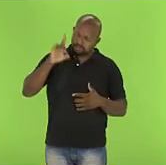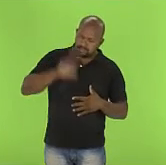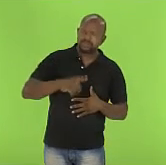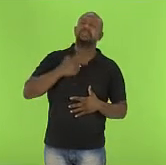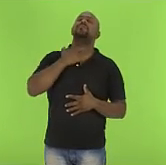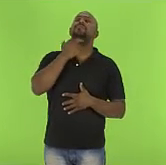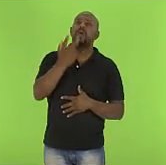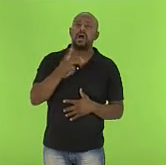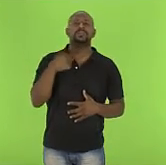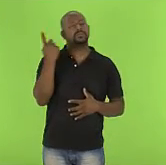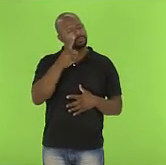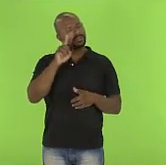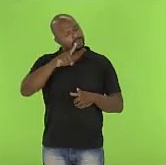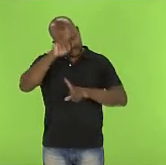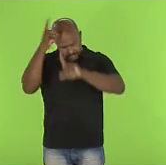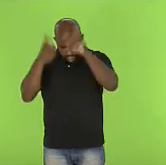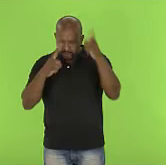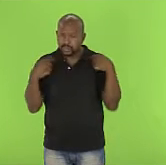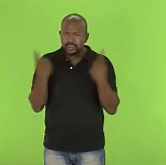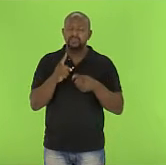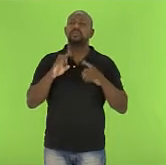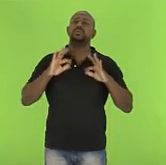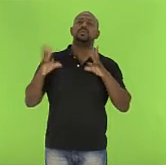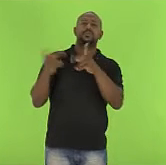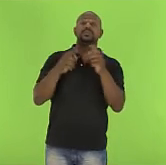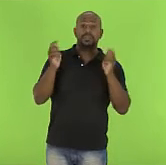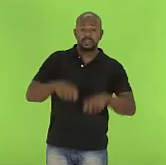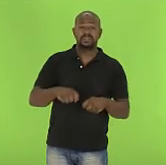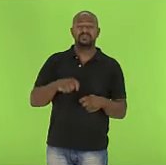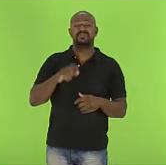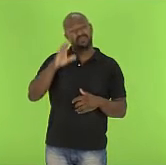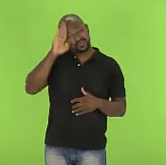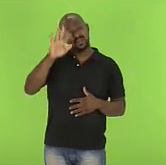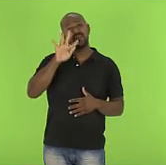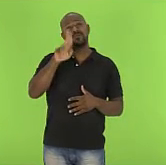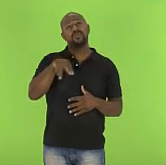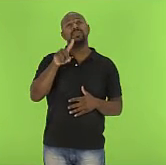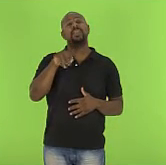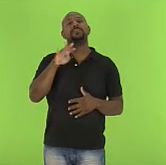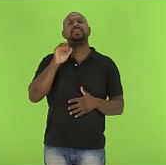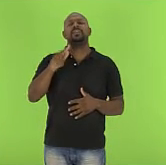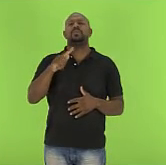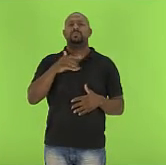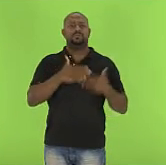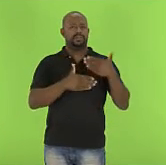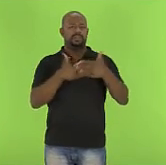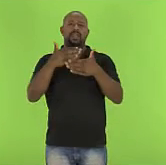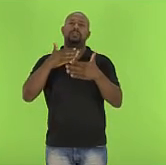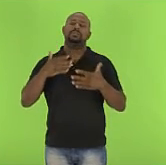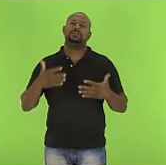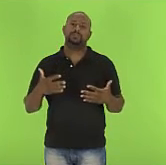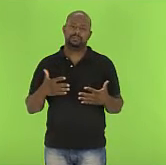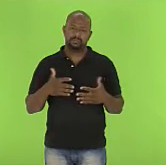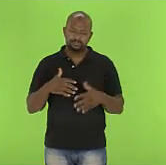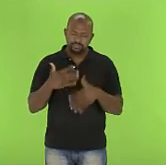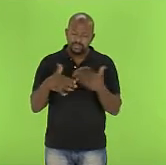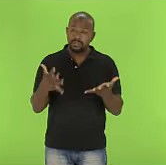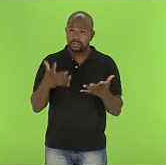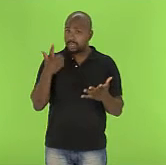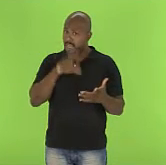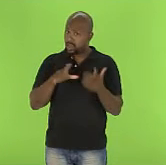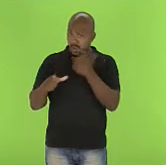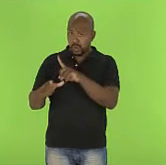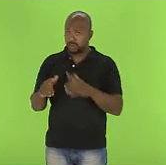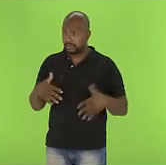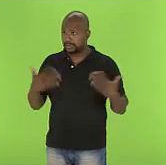ter voz, que todo mundo ia ser parte criativa, que todo mundo ia ser parte fundamental de um processo de desenvolvimento. E